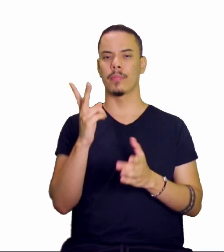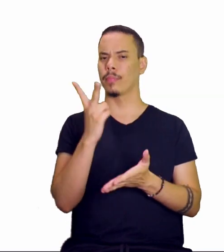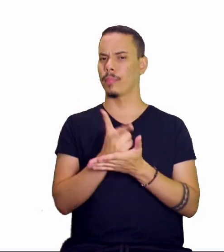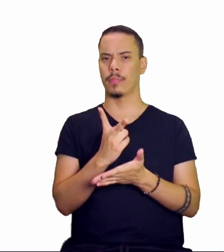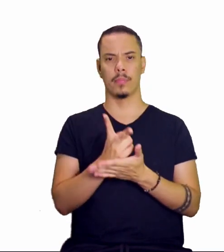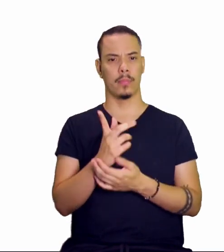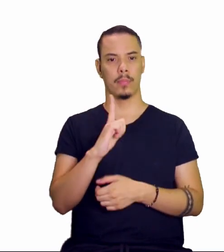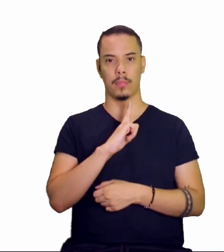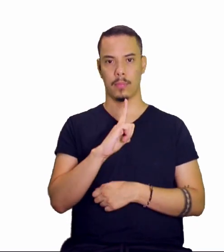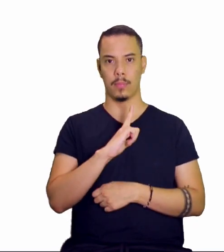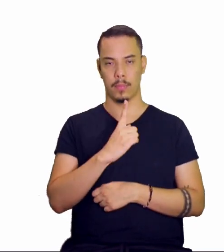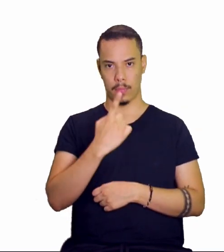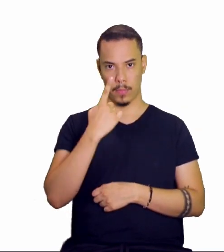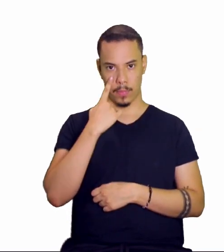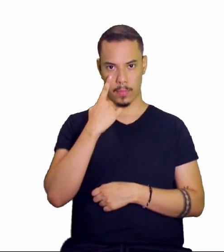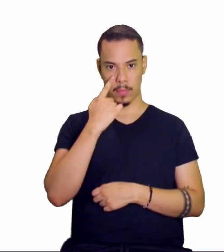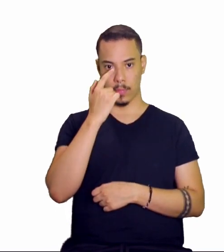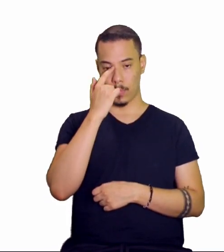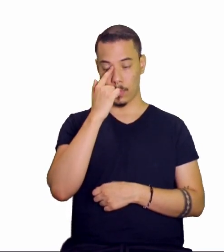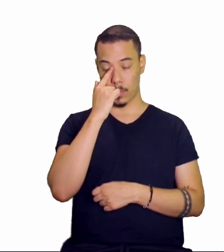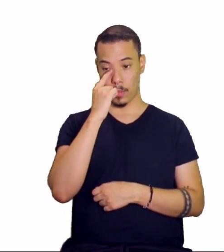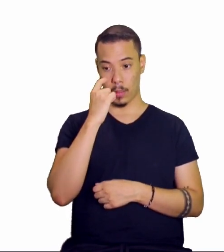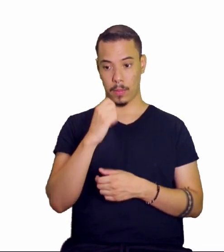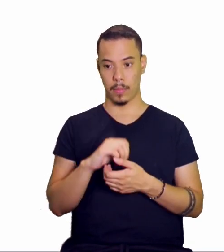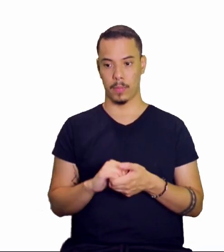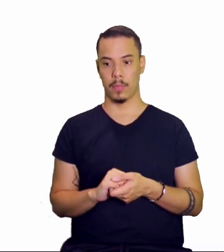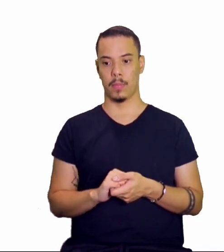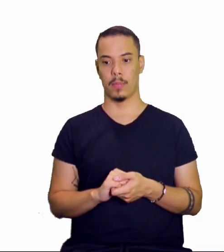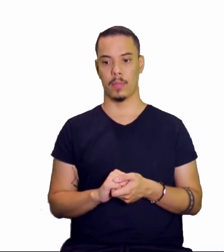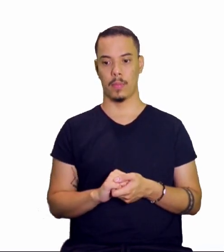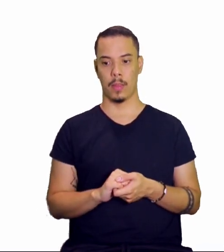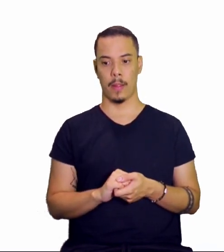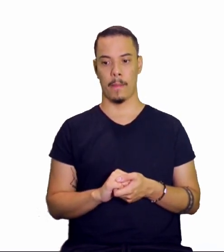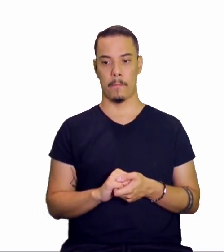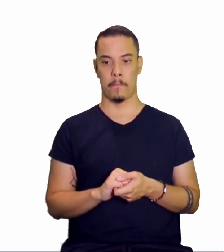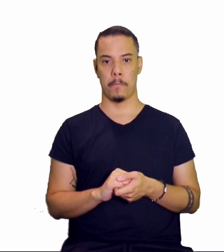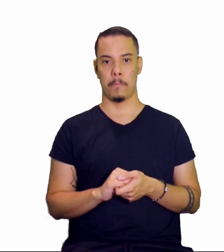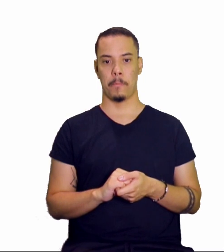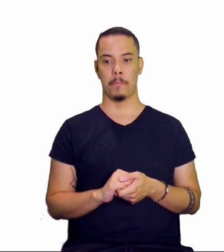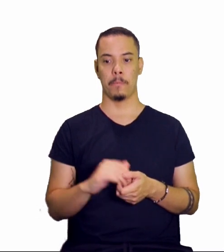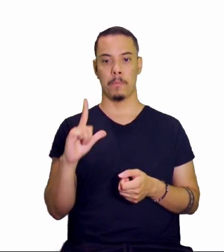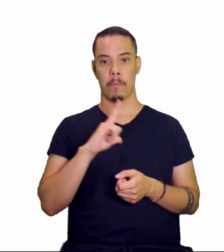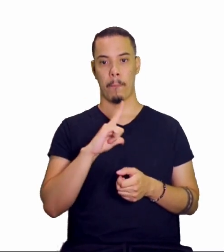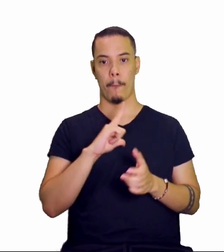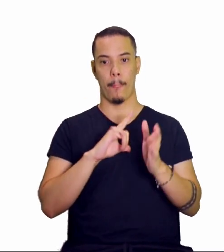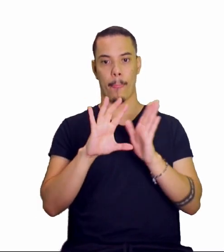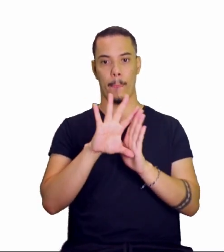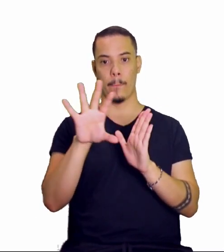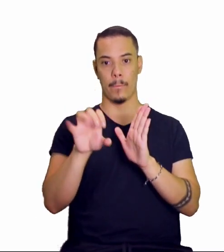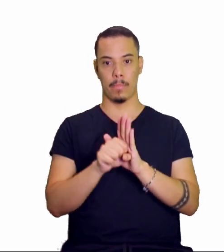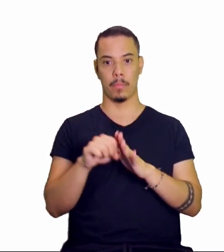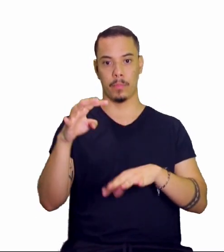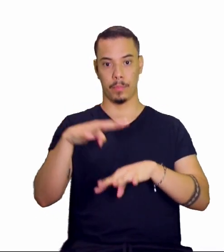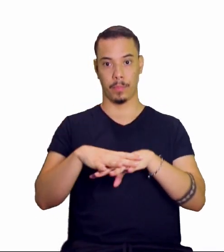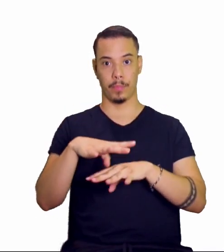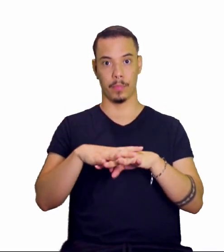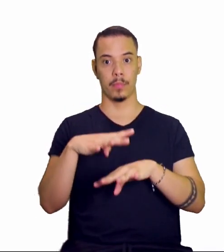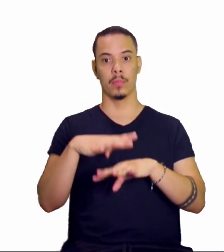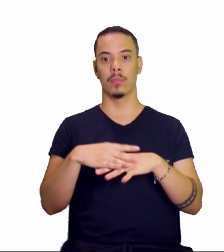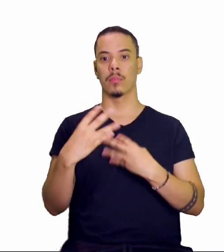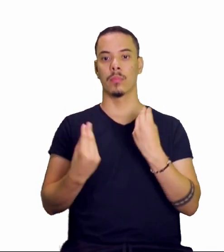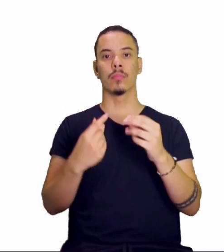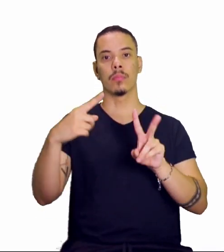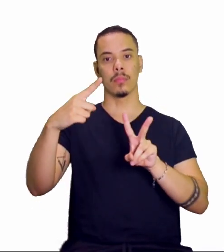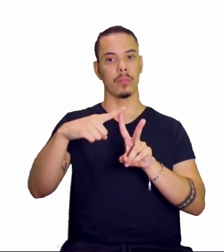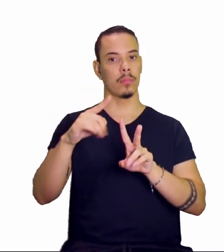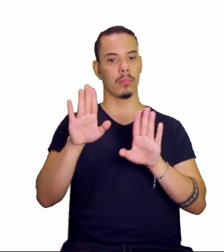professor? Vamos ver ali. São representadas por um símbolo matemático. A maneira de apresentar isso é vetor. Também